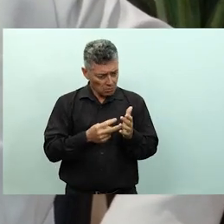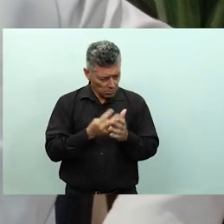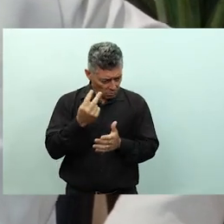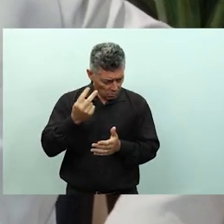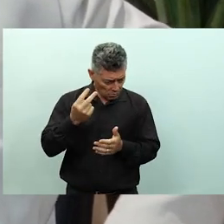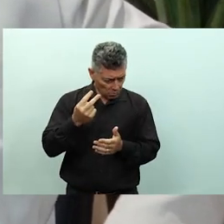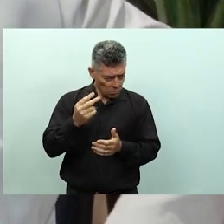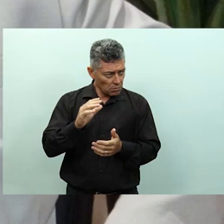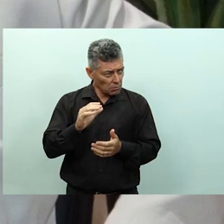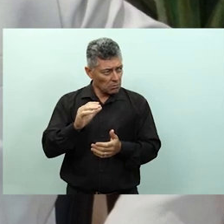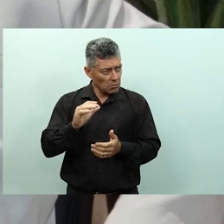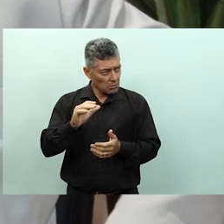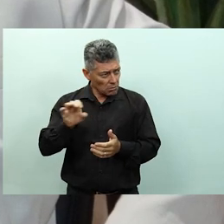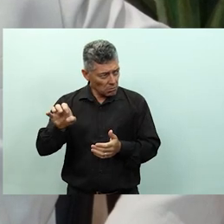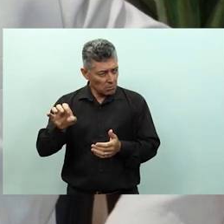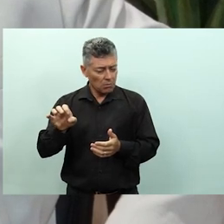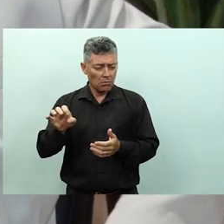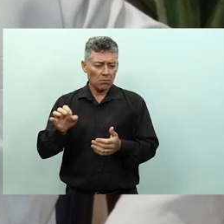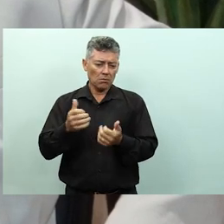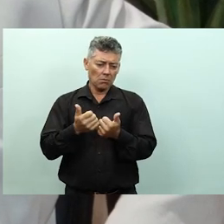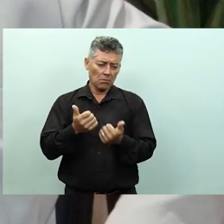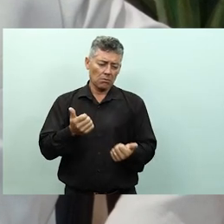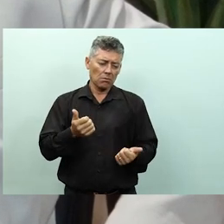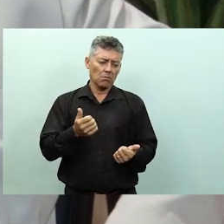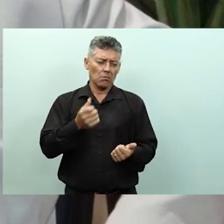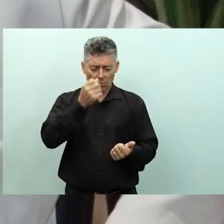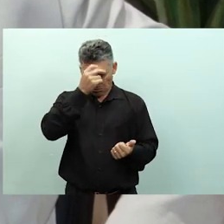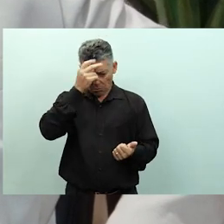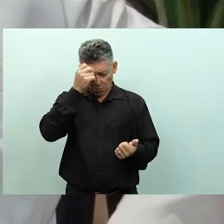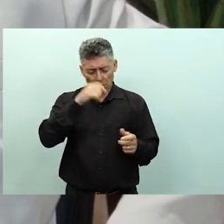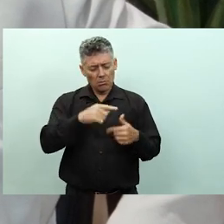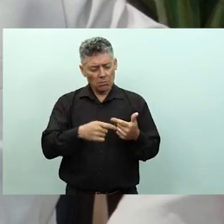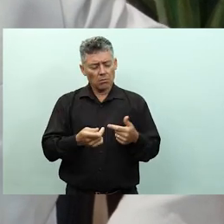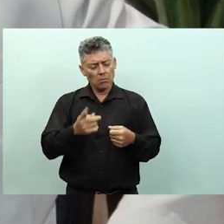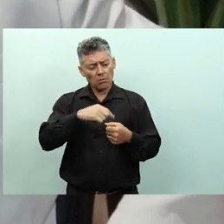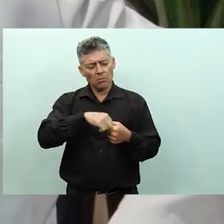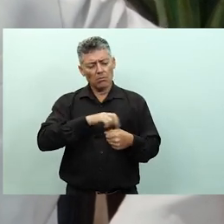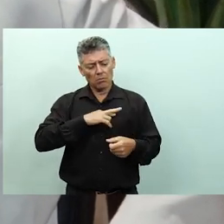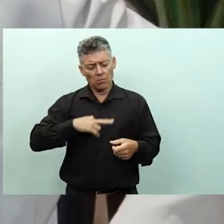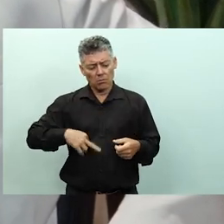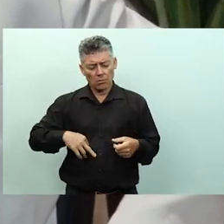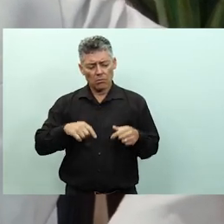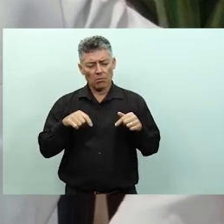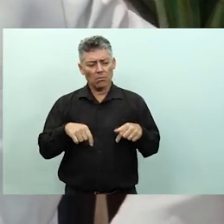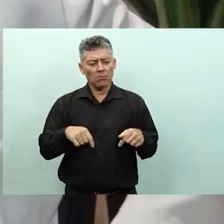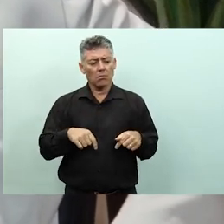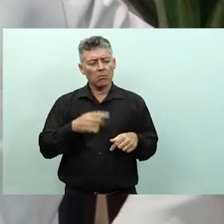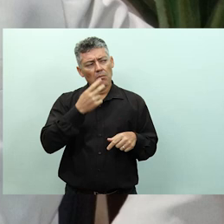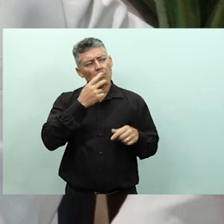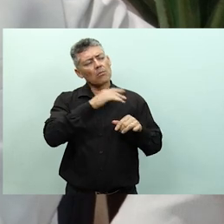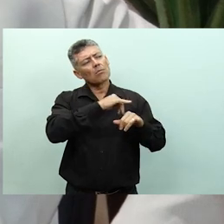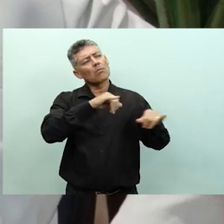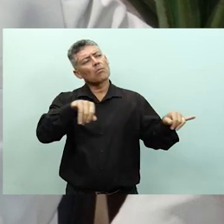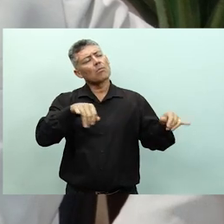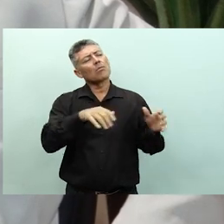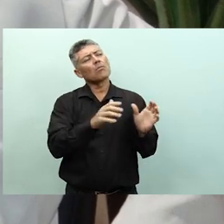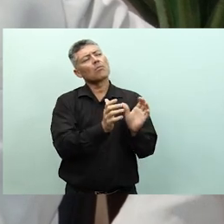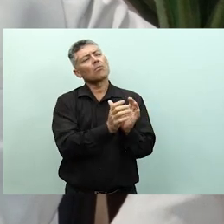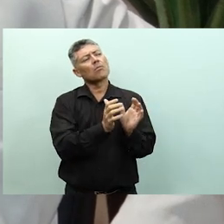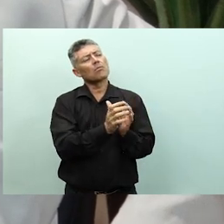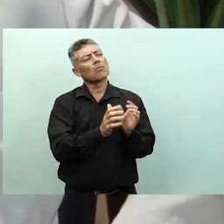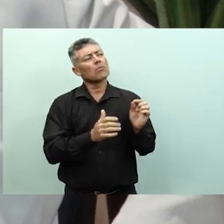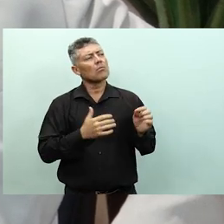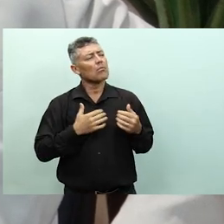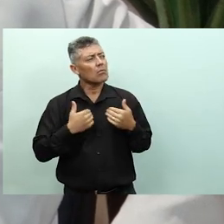foi vice-prefeita, né, de Carlos Eduardo, e aí ela foi candidata a vereadora. Ela foi candidata a vereadora para dizer ao